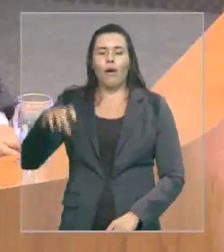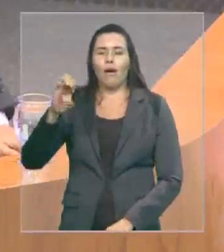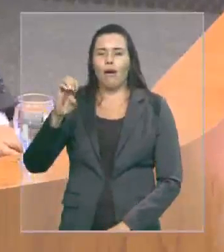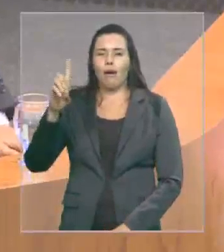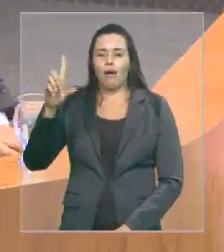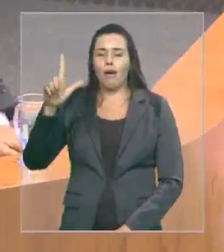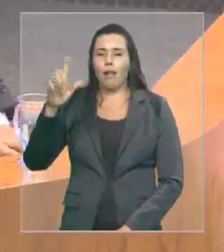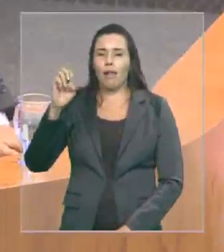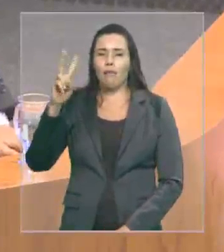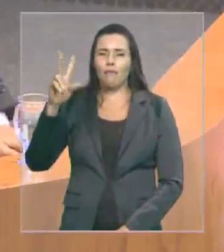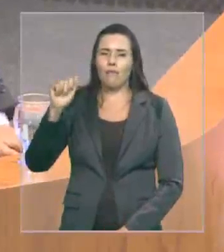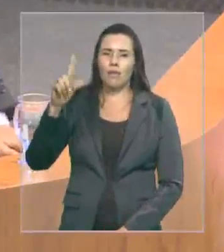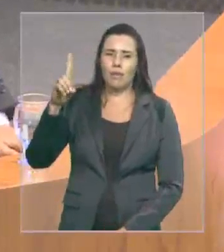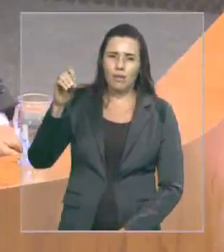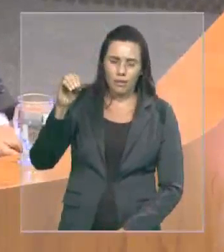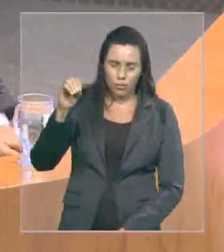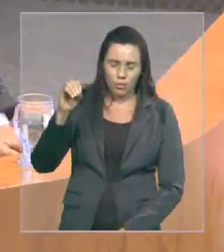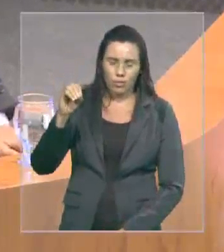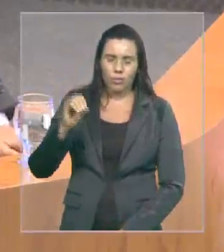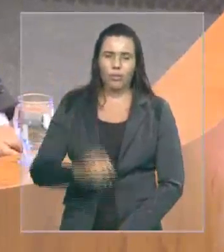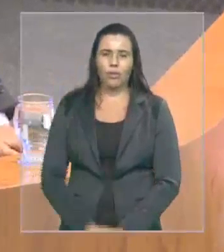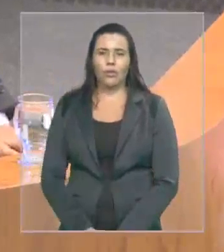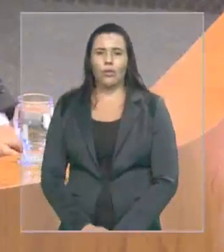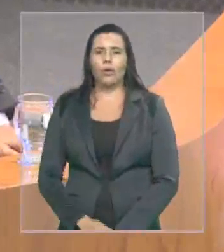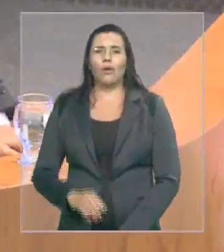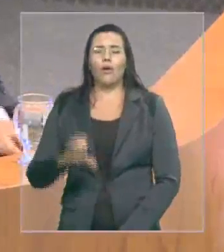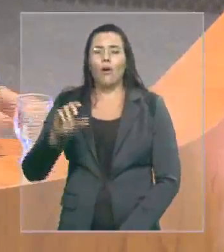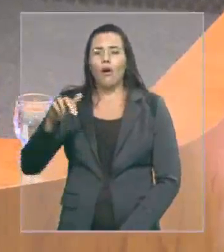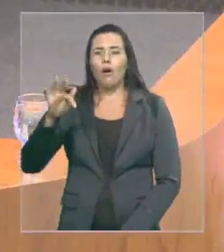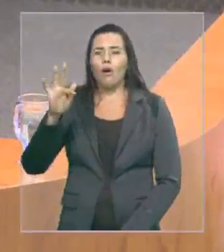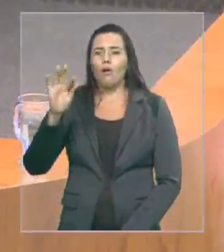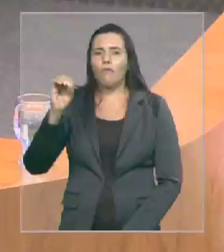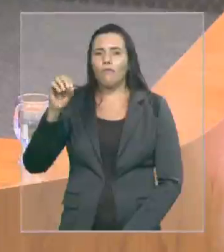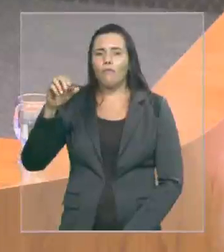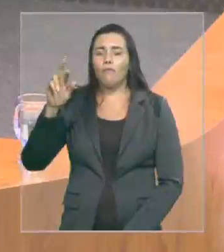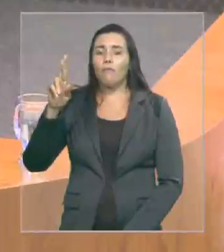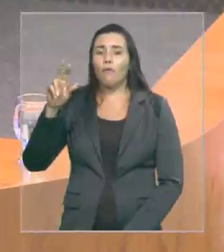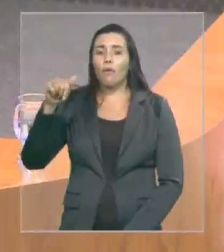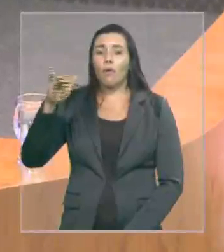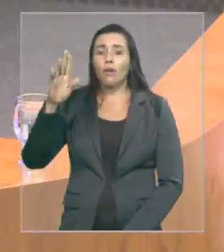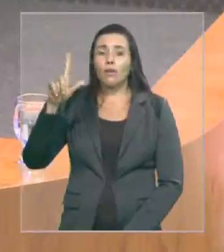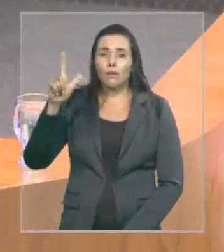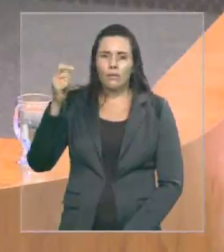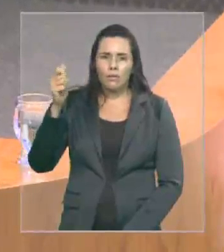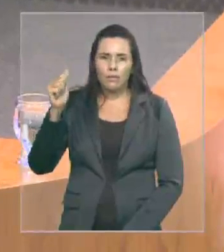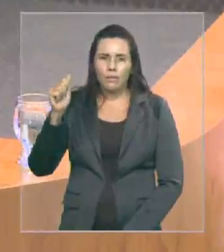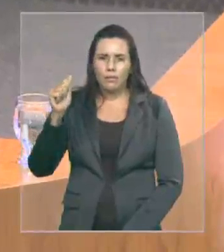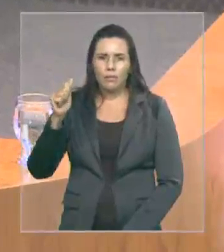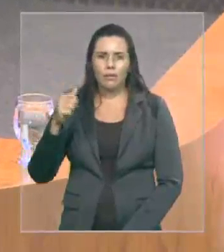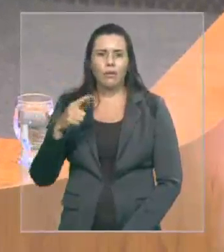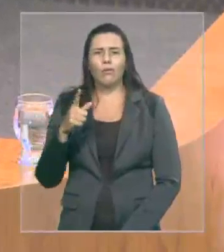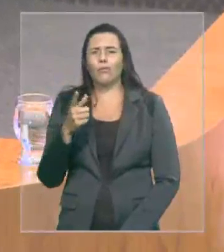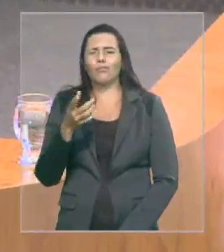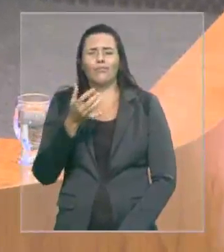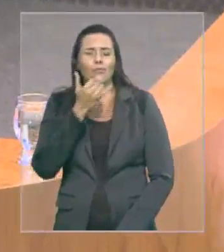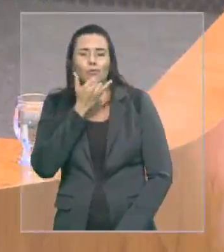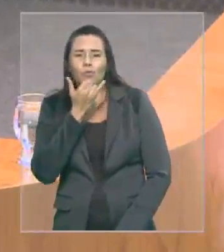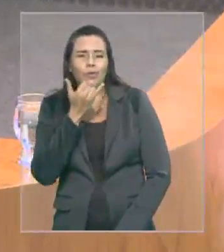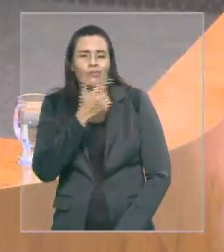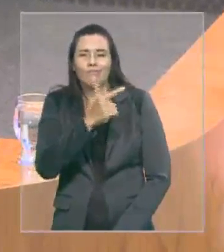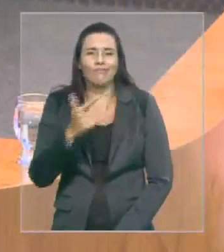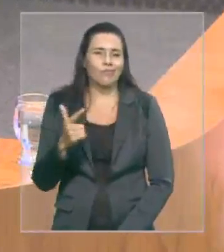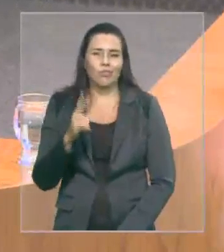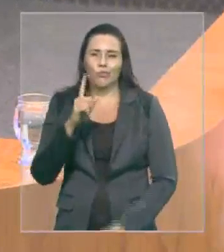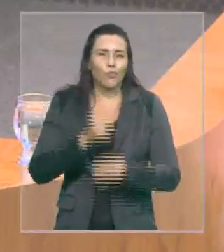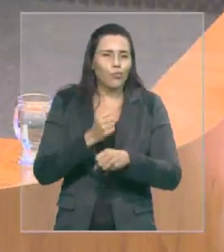Eu ia para o hospital Jackson Lago. Desculpa, não existe. Isso é ser medíocre. Medíocre